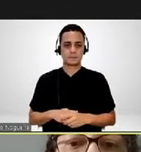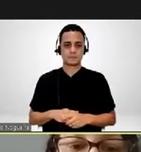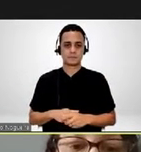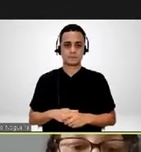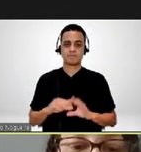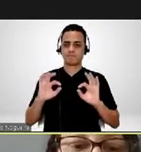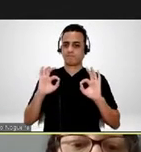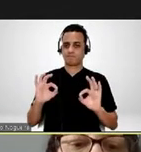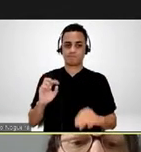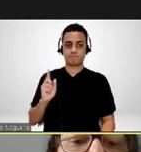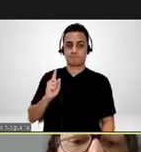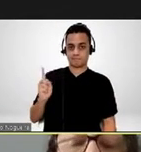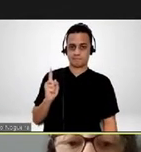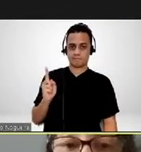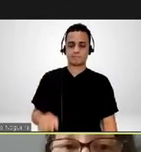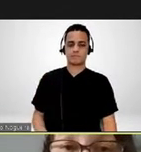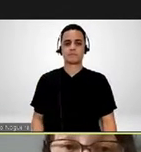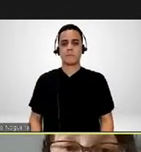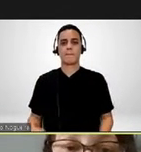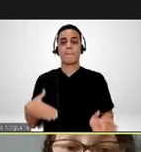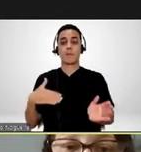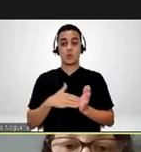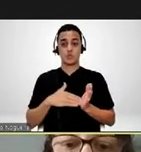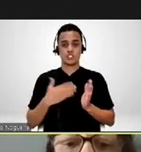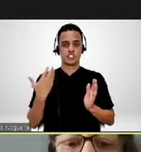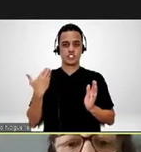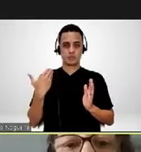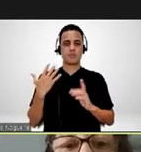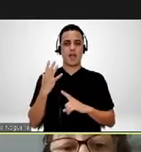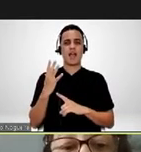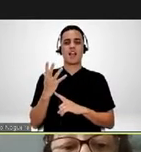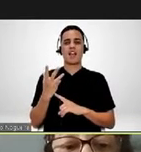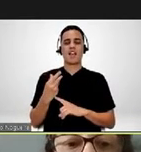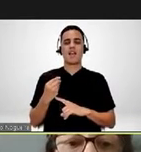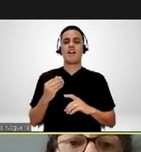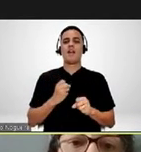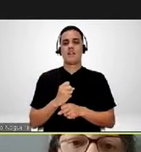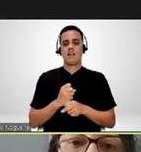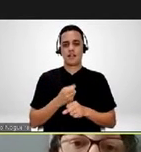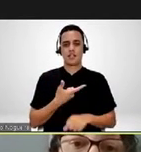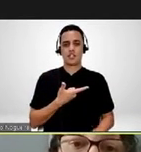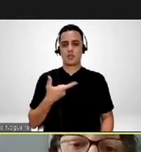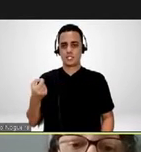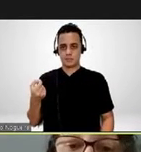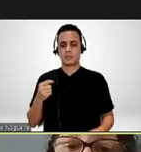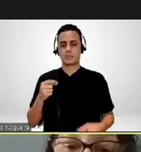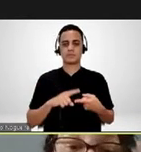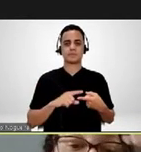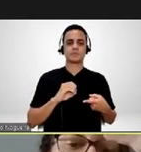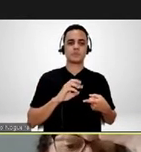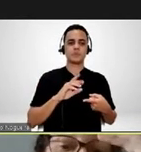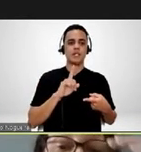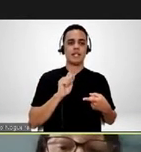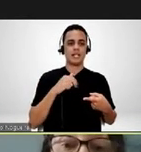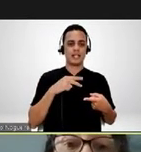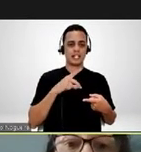Isso, perfeito, esse aí. Então, os últimos artistas são dos anos 2000, Orlando Rosa Faria, Lando,